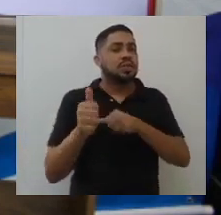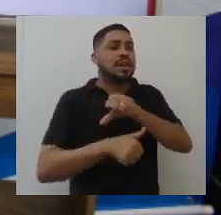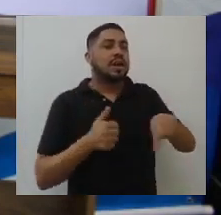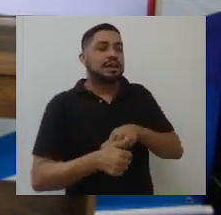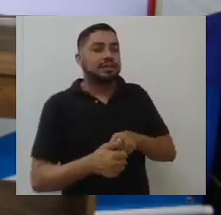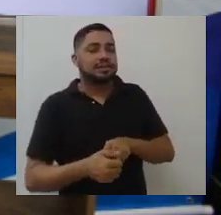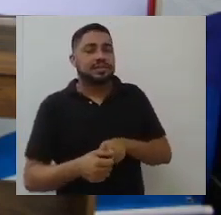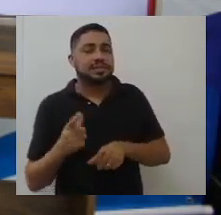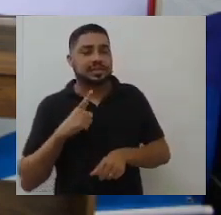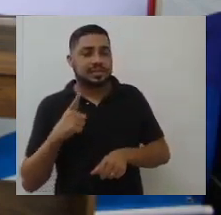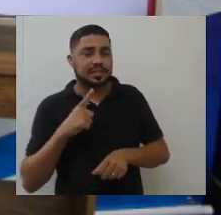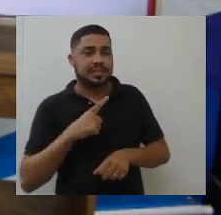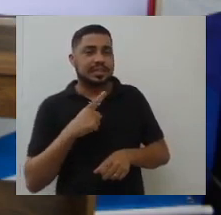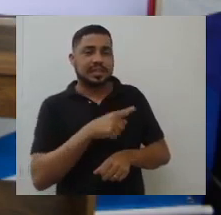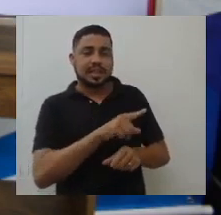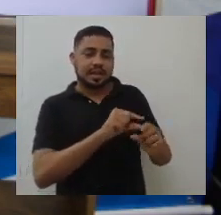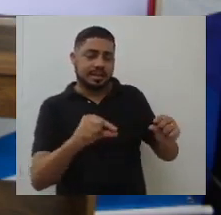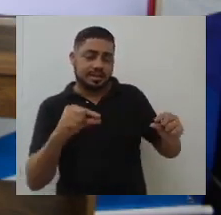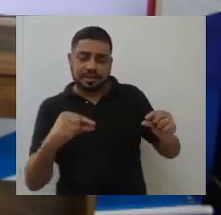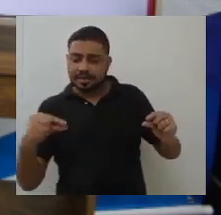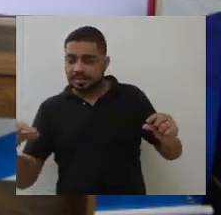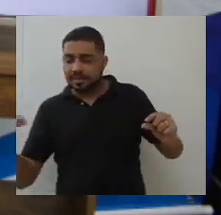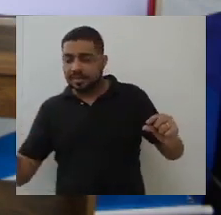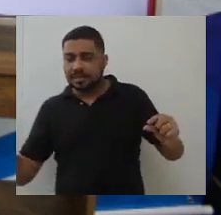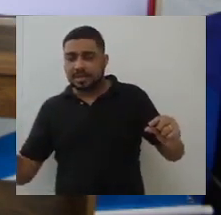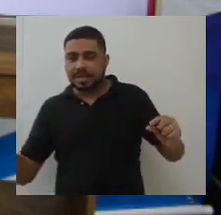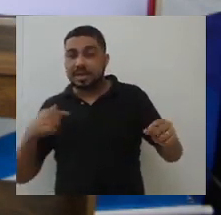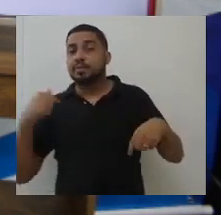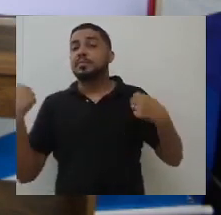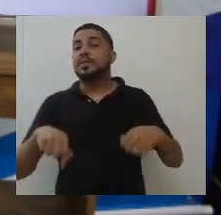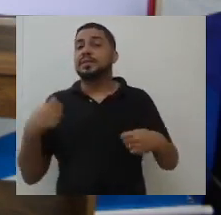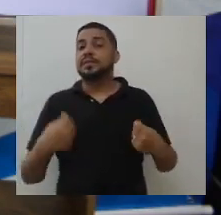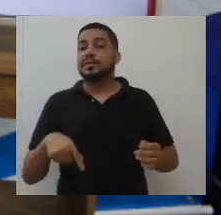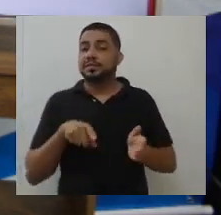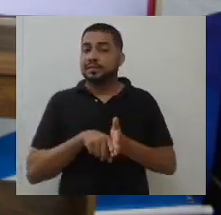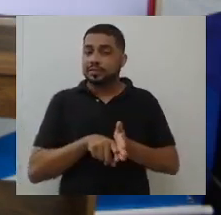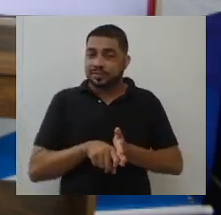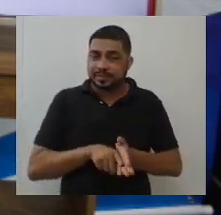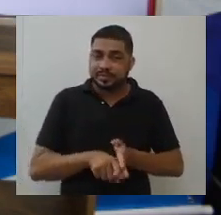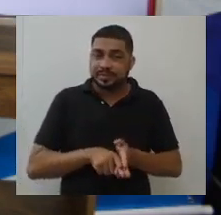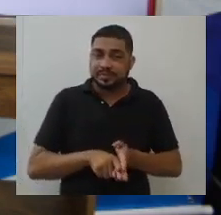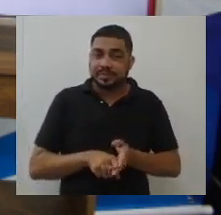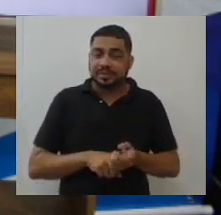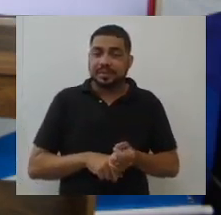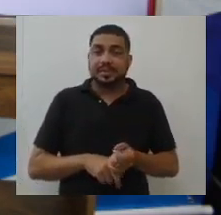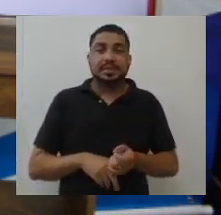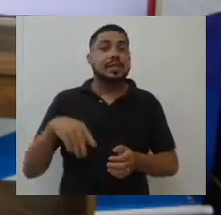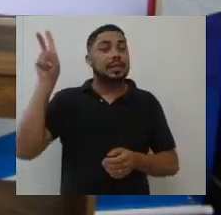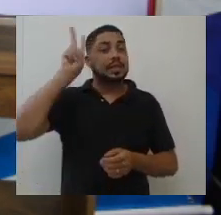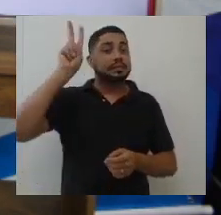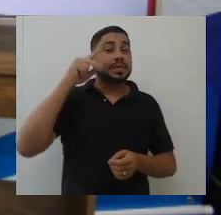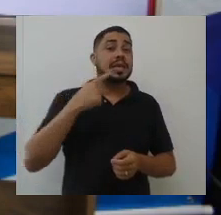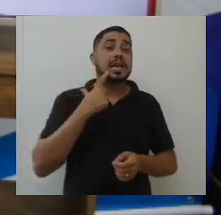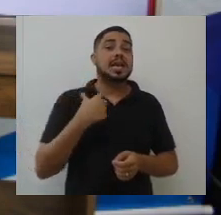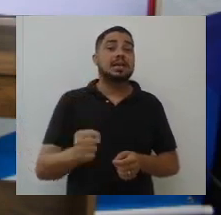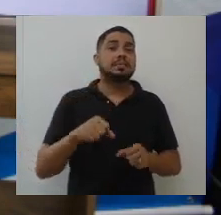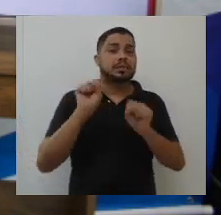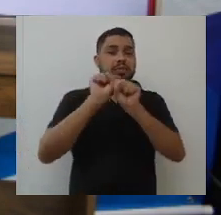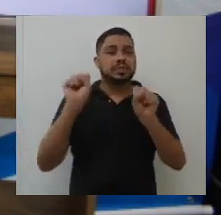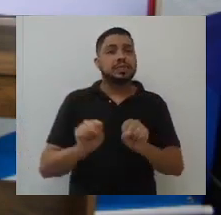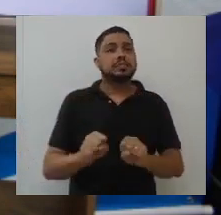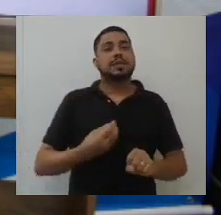do que está imposto, do que está escrito. É algo implícito que eu preciso buscar, né? E lembra, a língua é um sistema